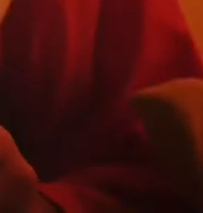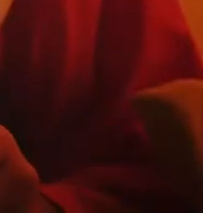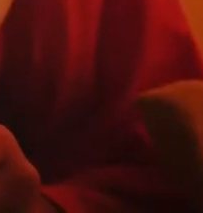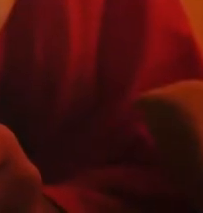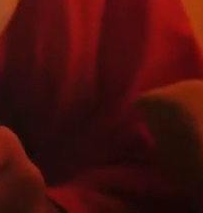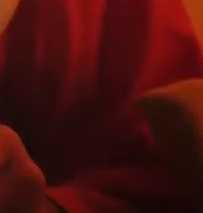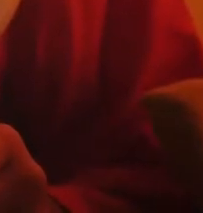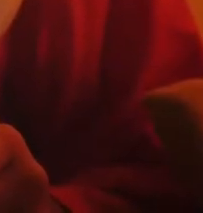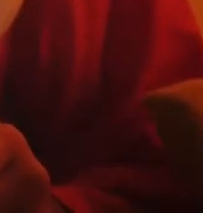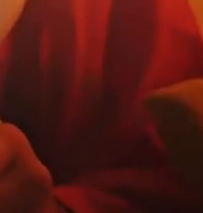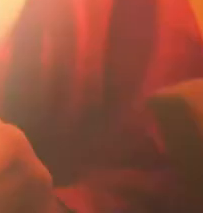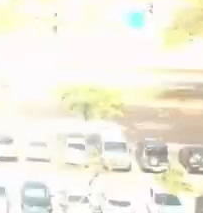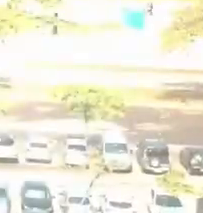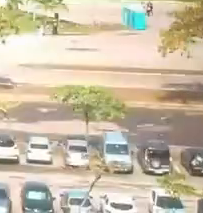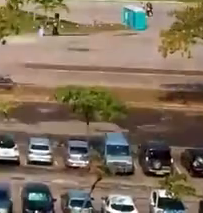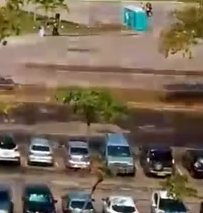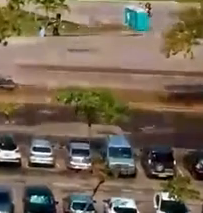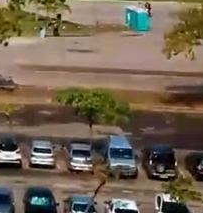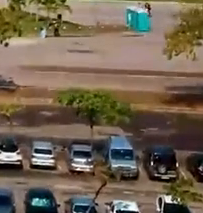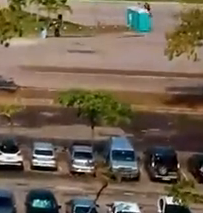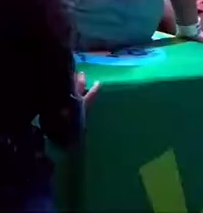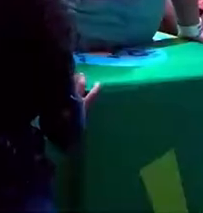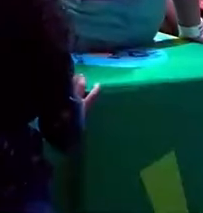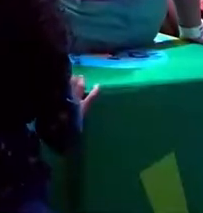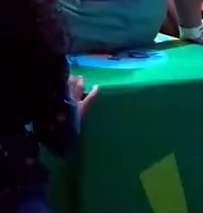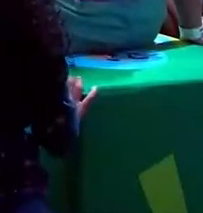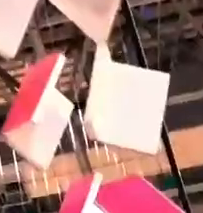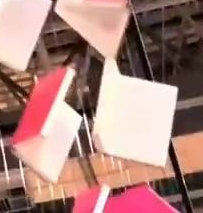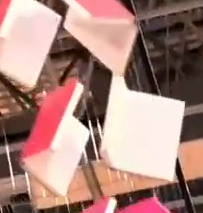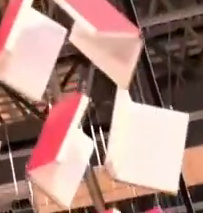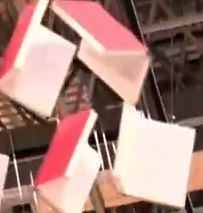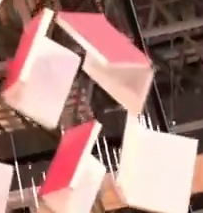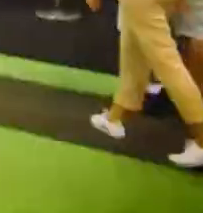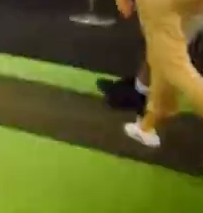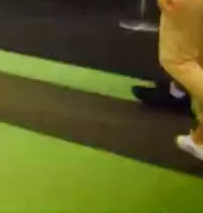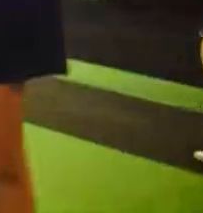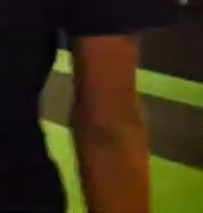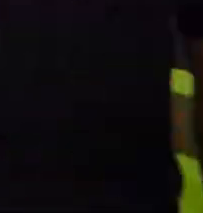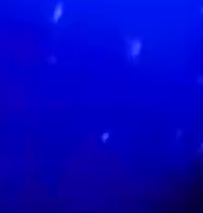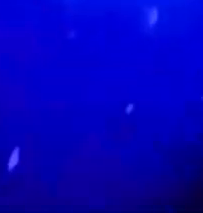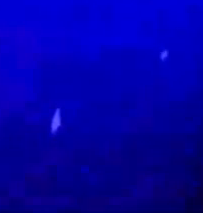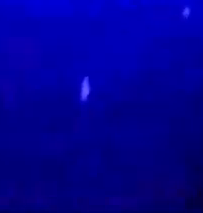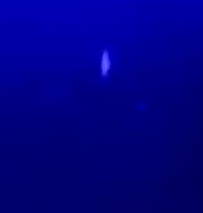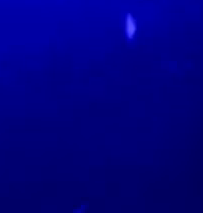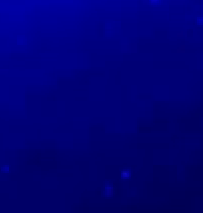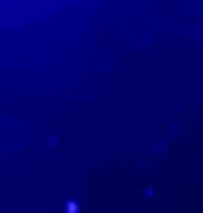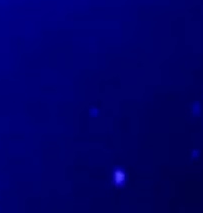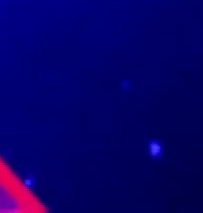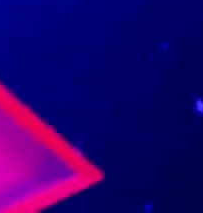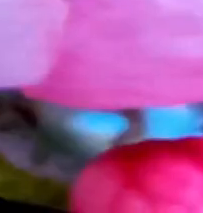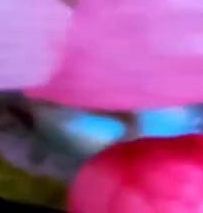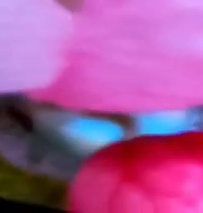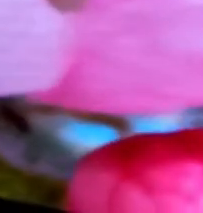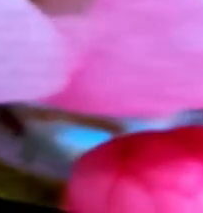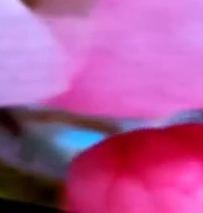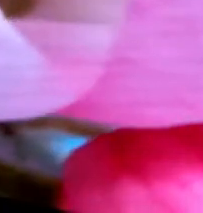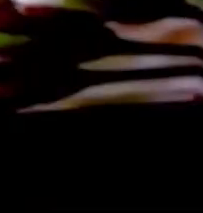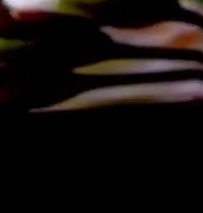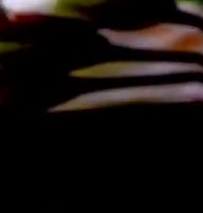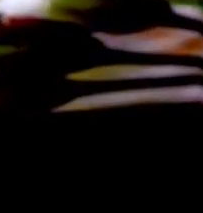de uma mesma aventura e esse Grande Encontro de narrativas e de momentos inesquecíveis está chegando